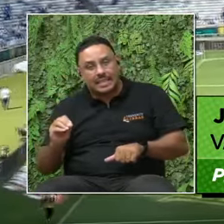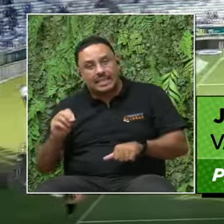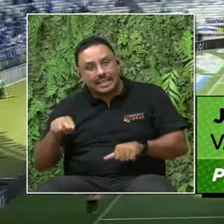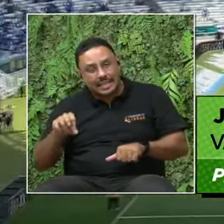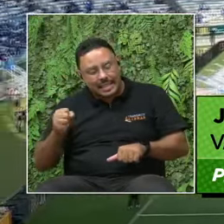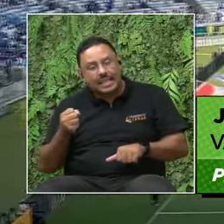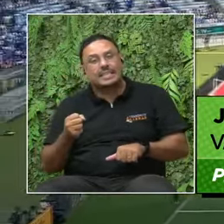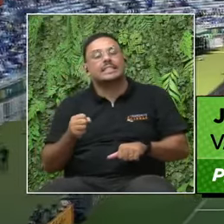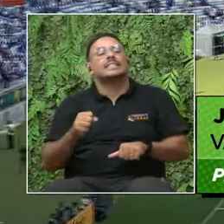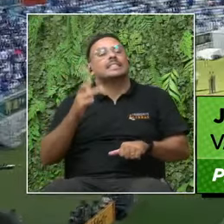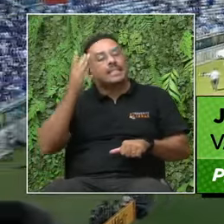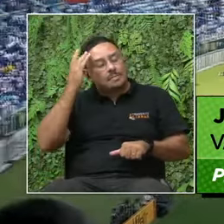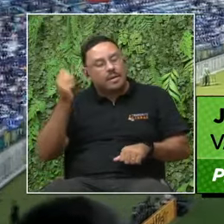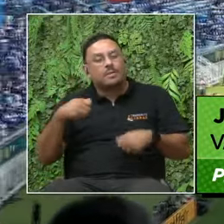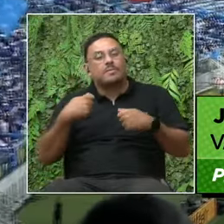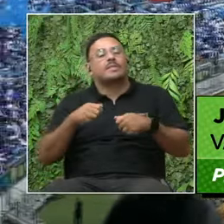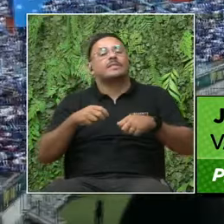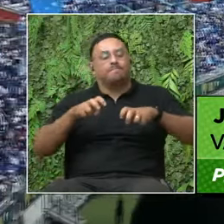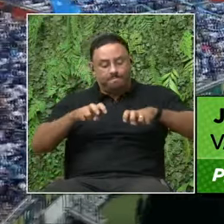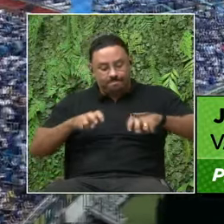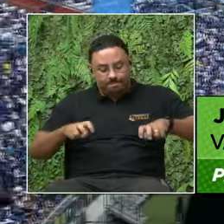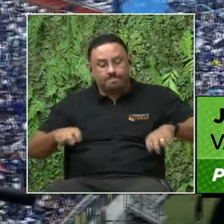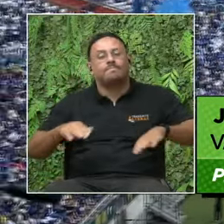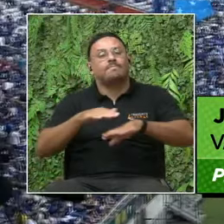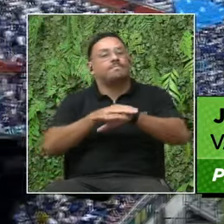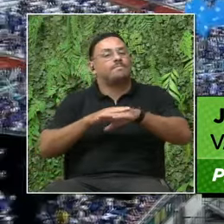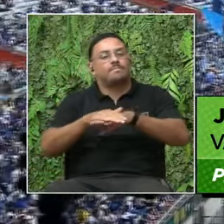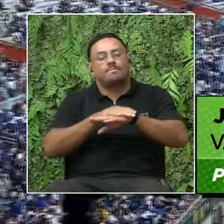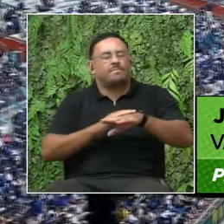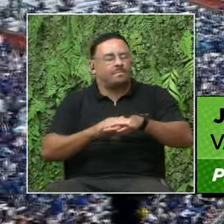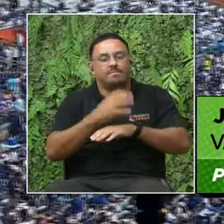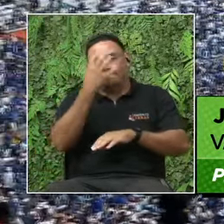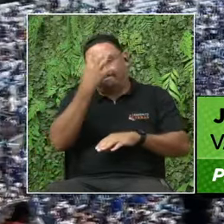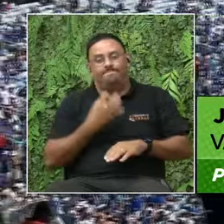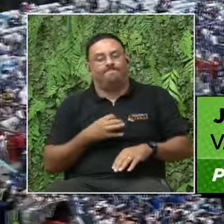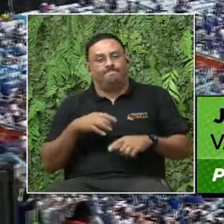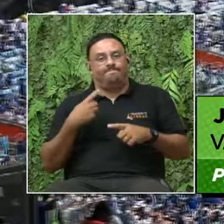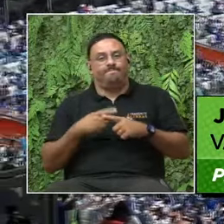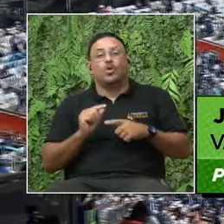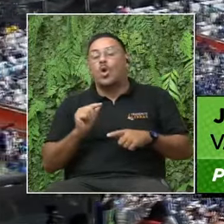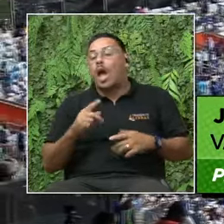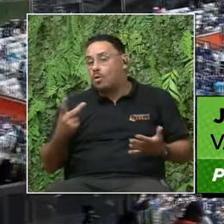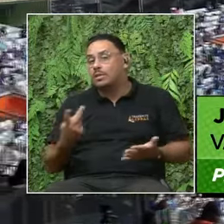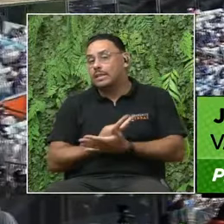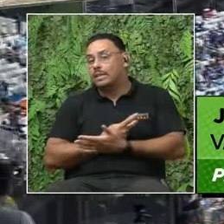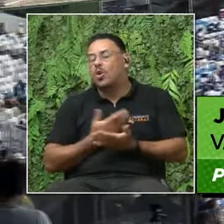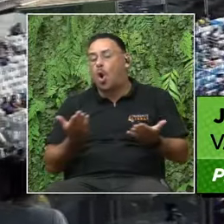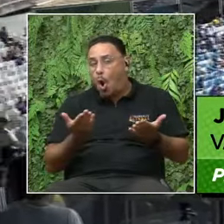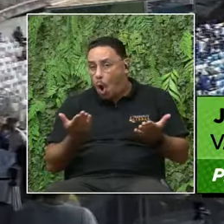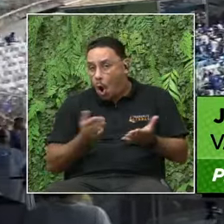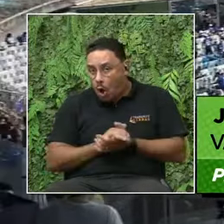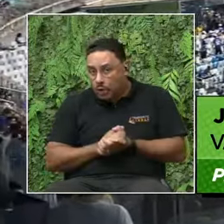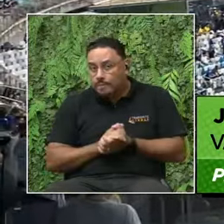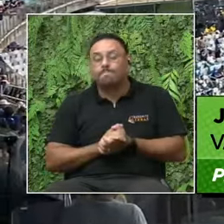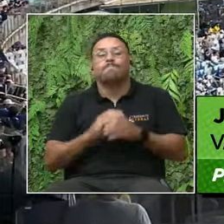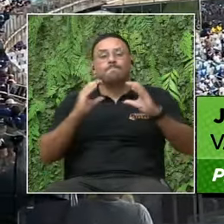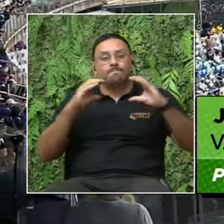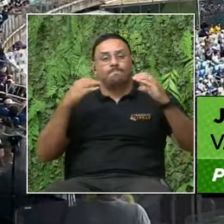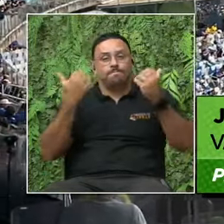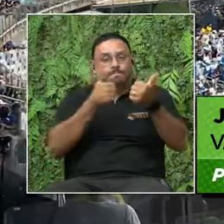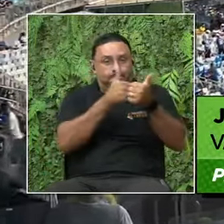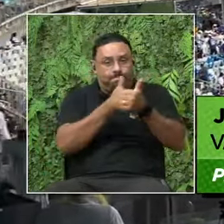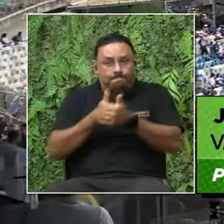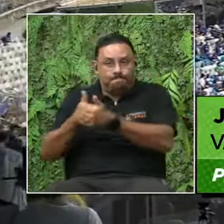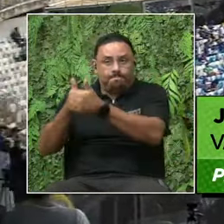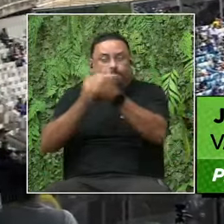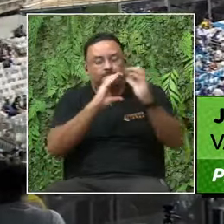eles Amanhã vai ter que sentar todo mundo e ter uma conversa muito séria porque o que aconteceu aqui hoje o que tá acontecendo aqui nos arredores